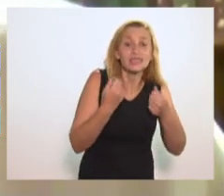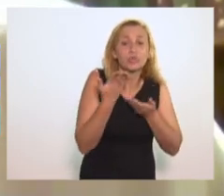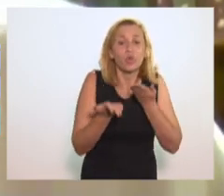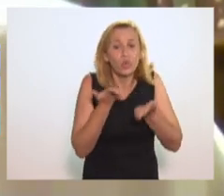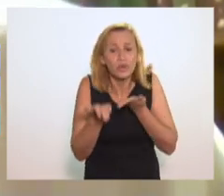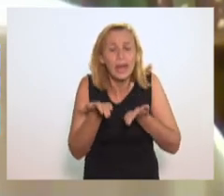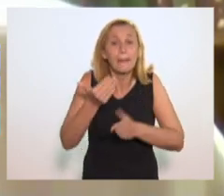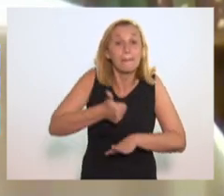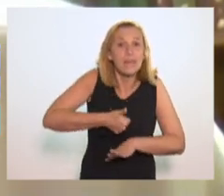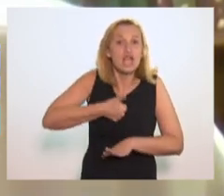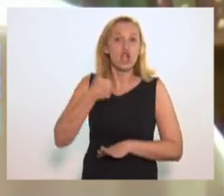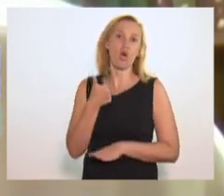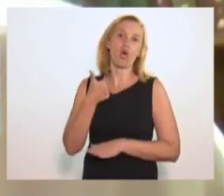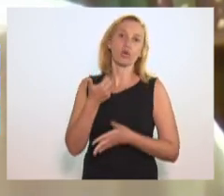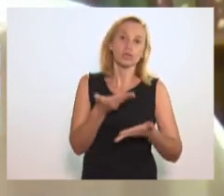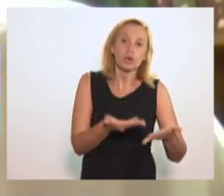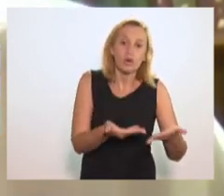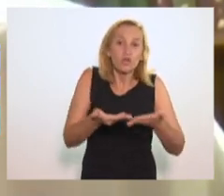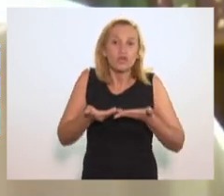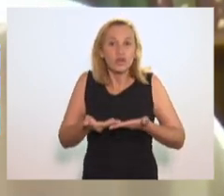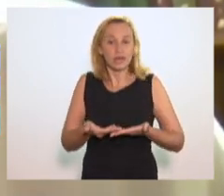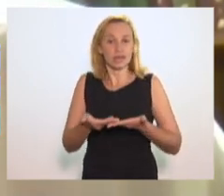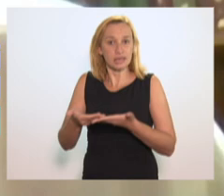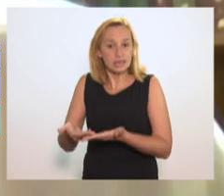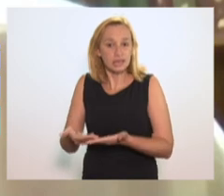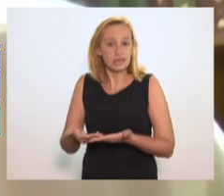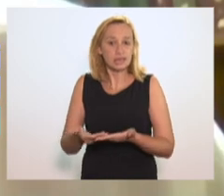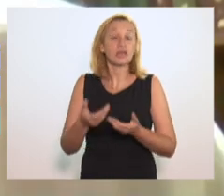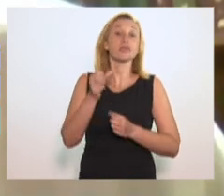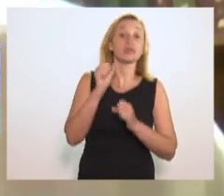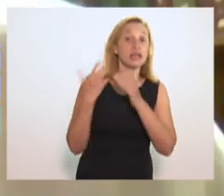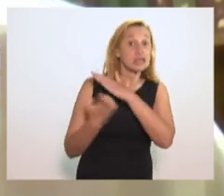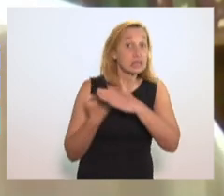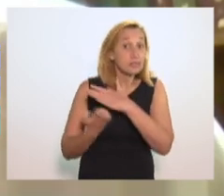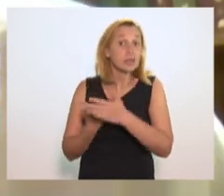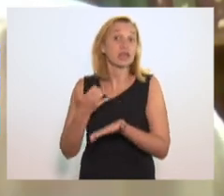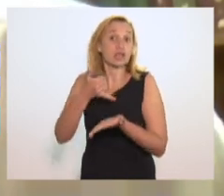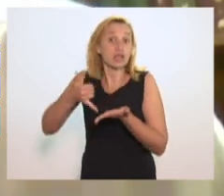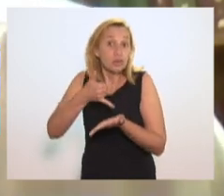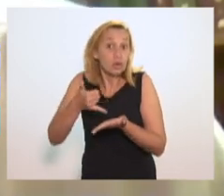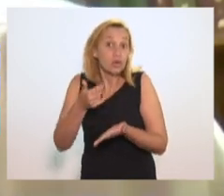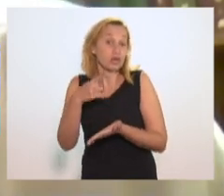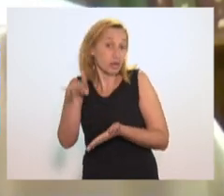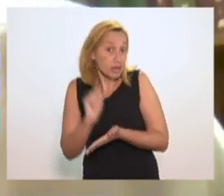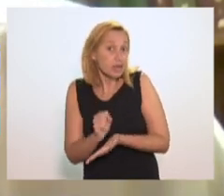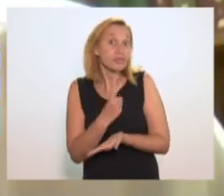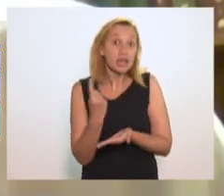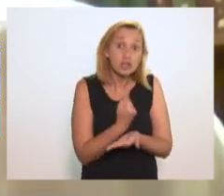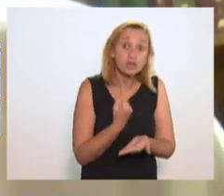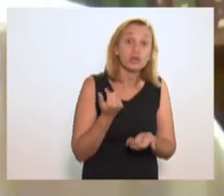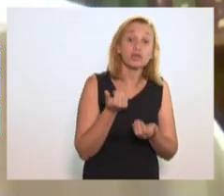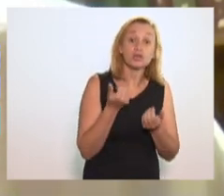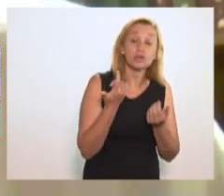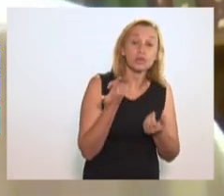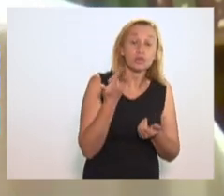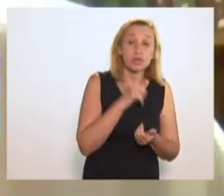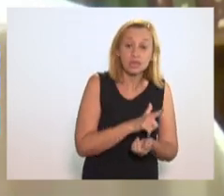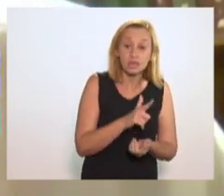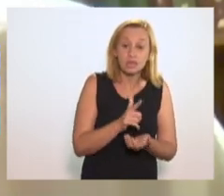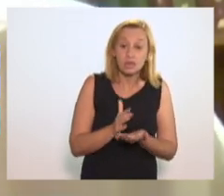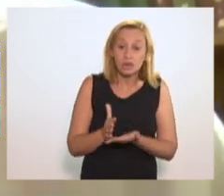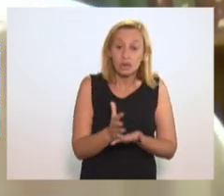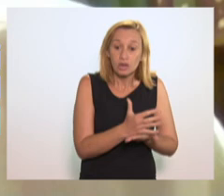melhor das declans que são oferecidas pelas concessionárias de óleo e gás para que a gente possa ter uma receita maior de